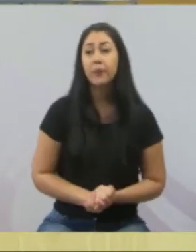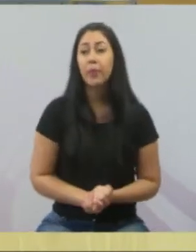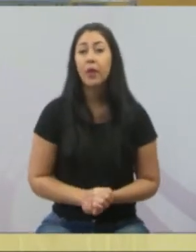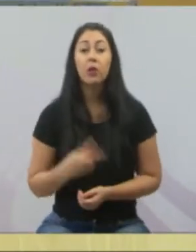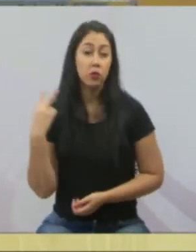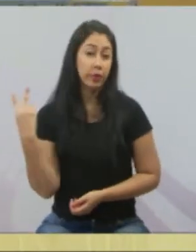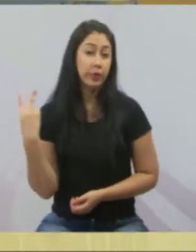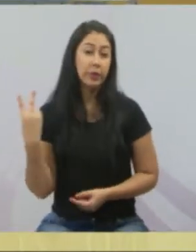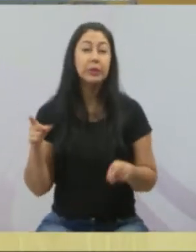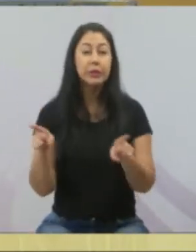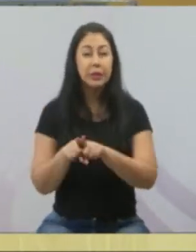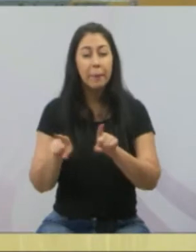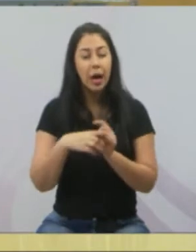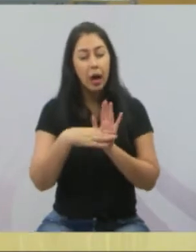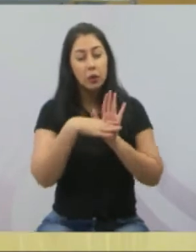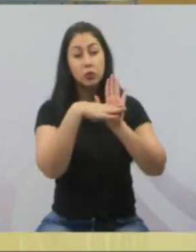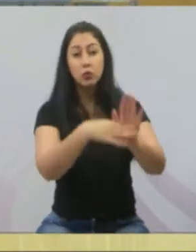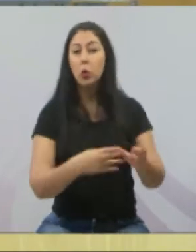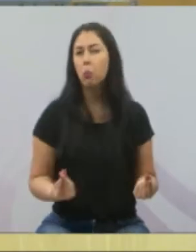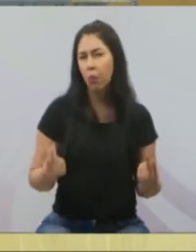requerimento.